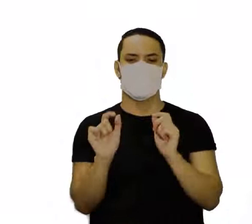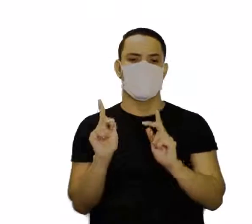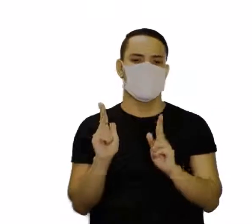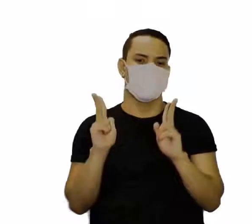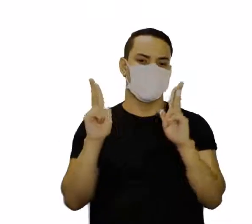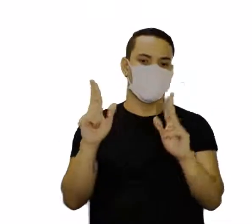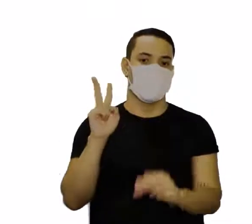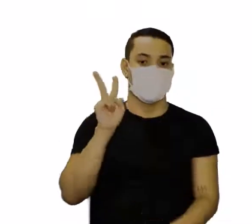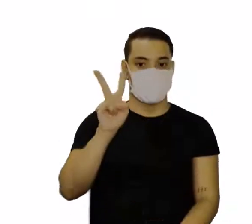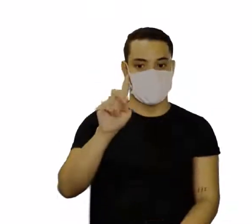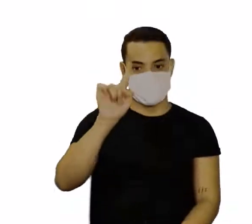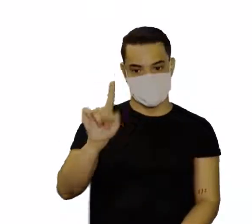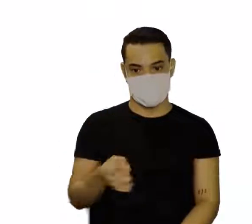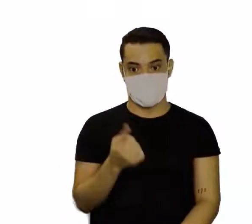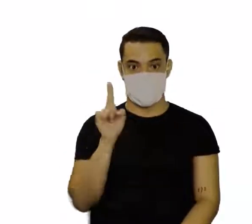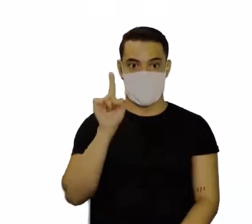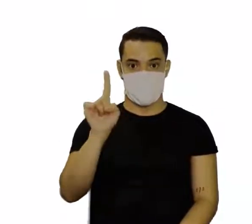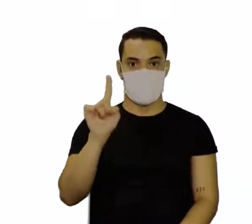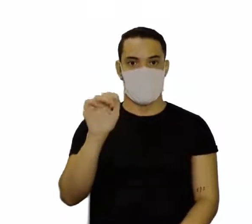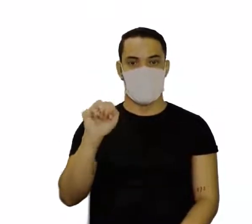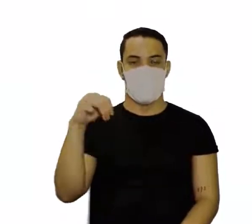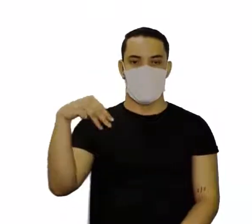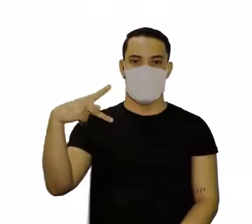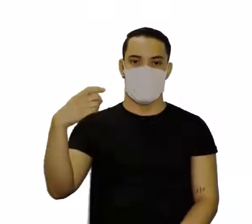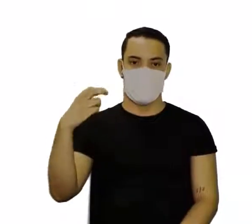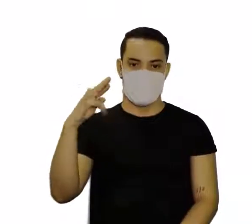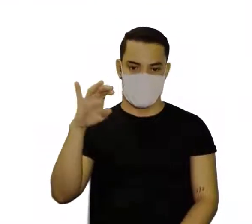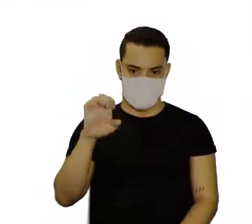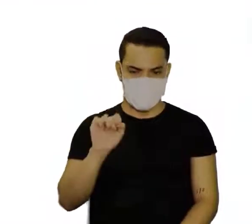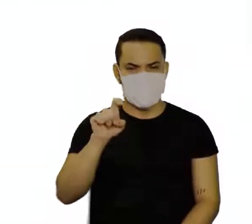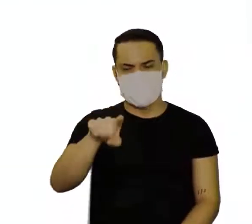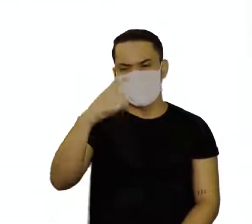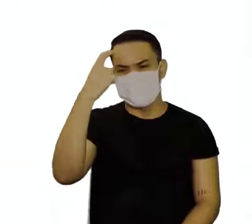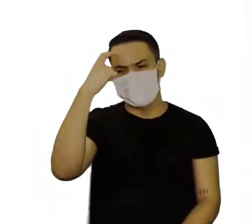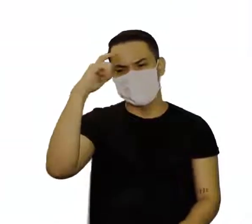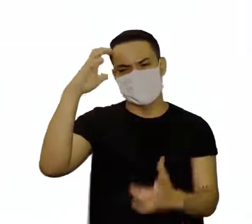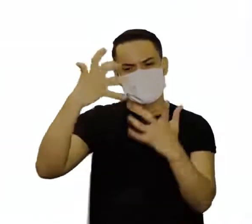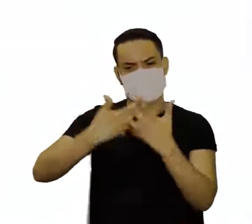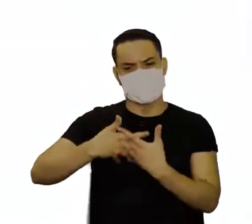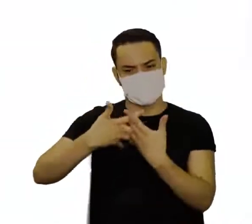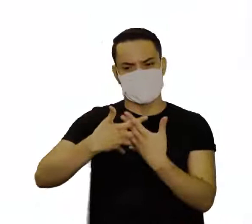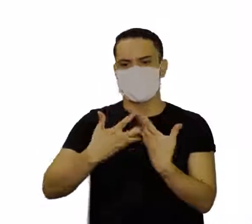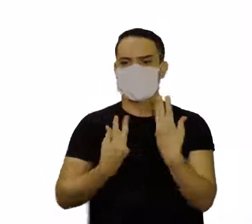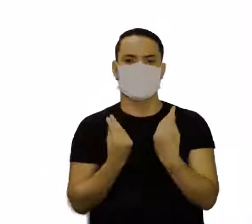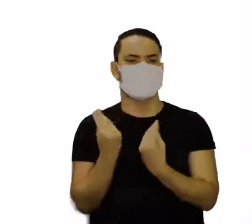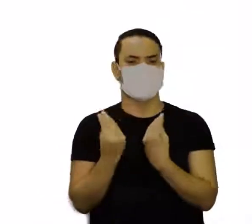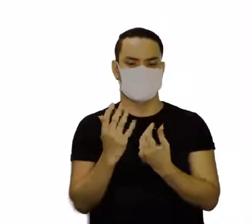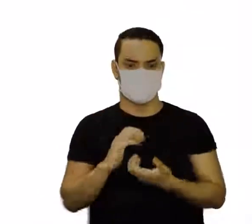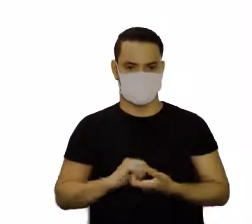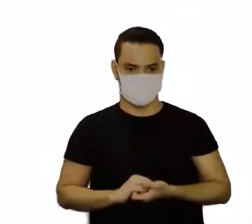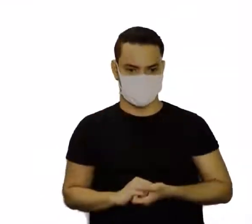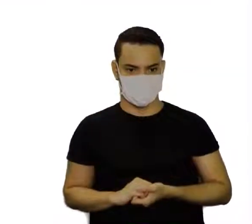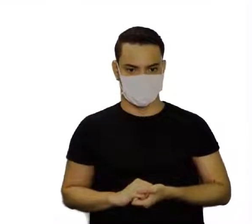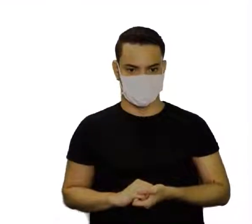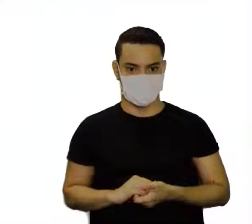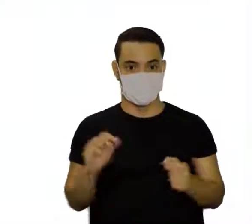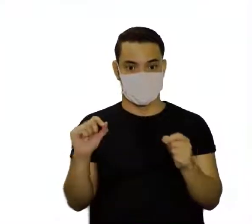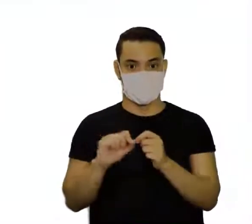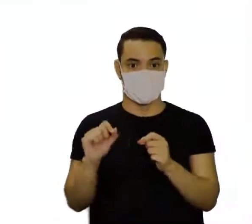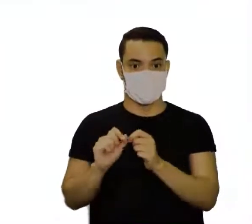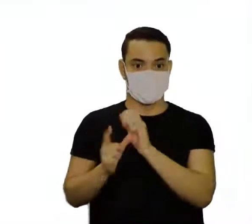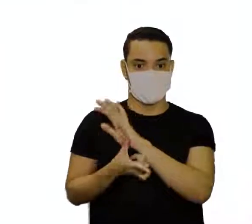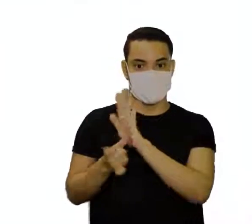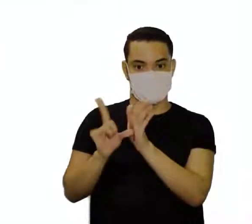a 2,1 amperes. Aí você pensa, olha aqui, ó, o que eu fiz